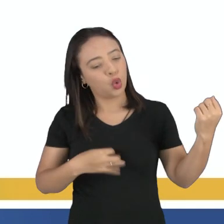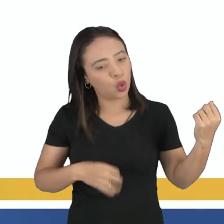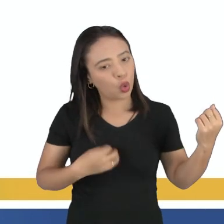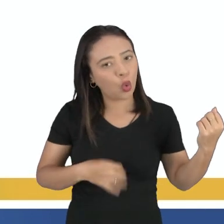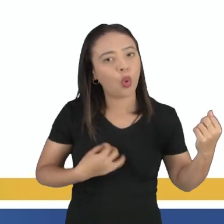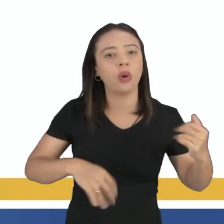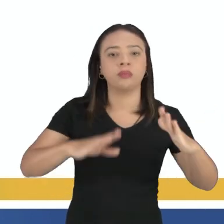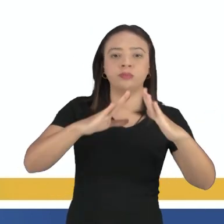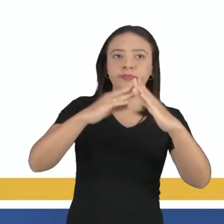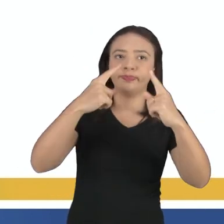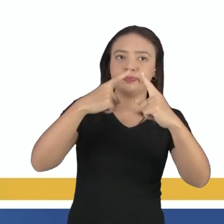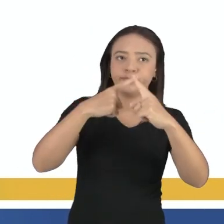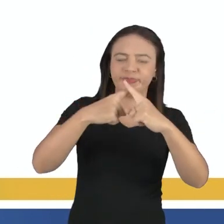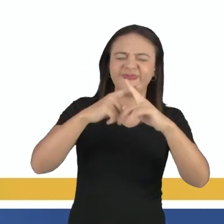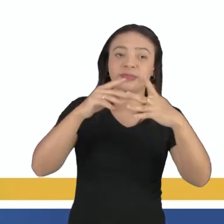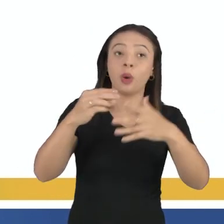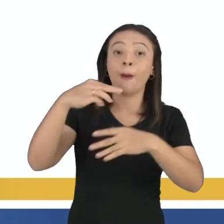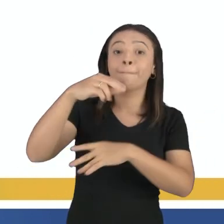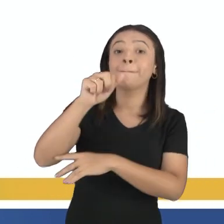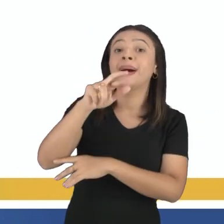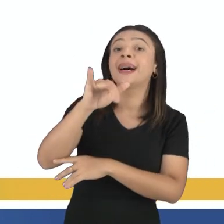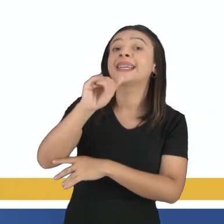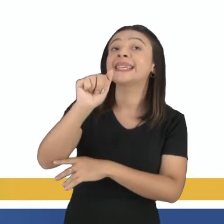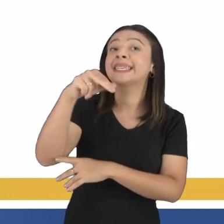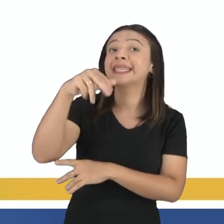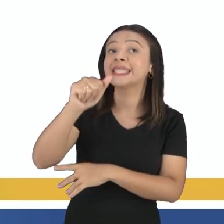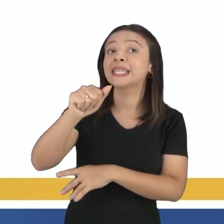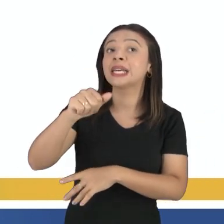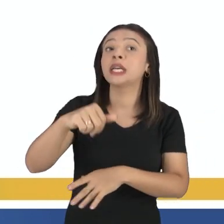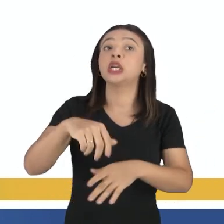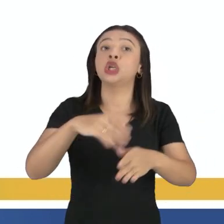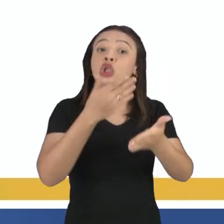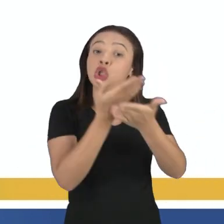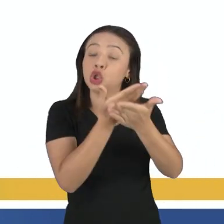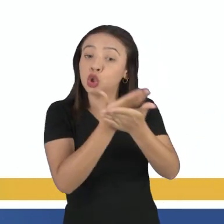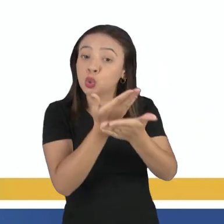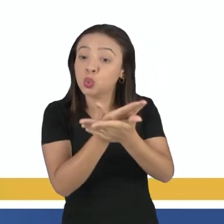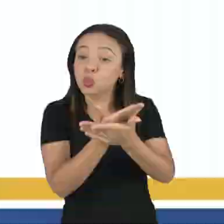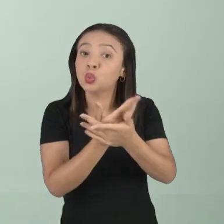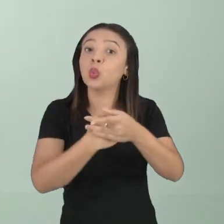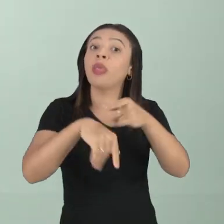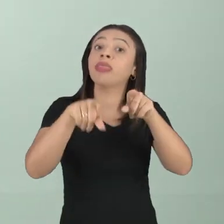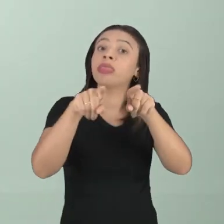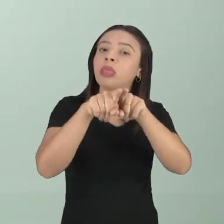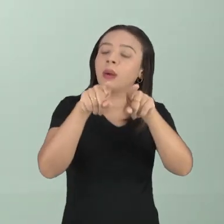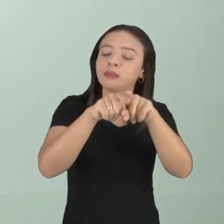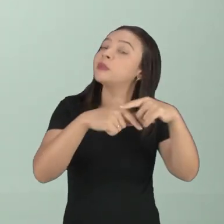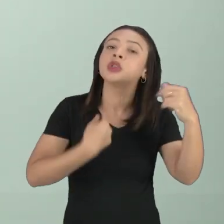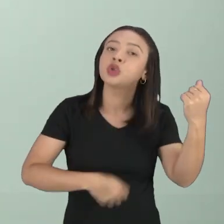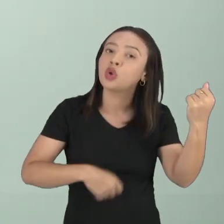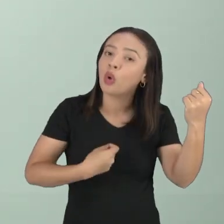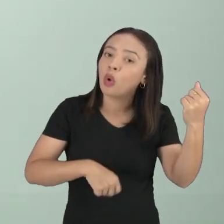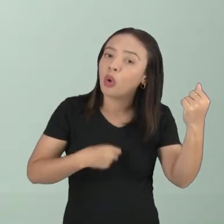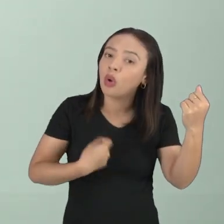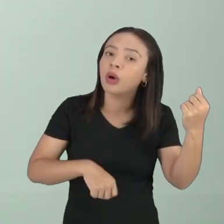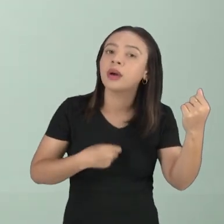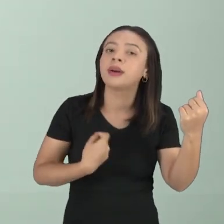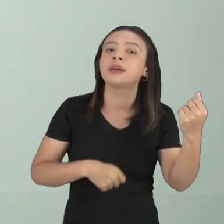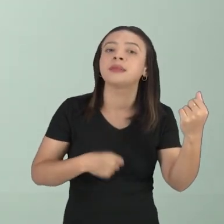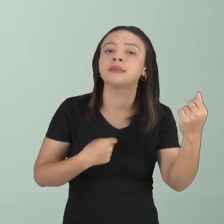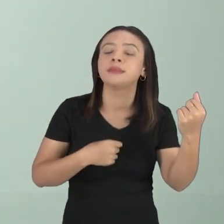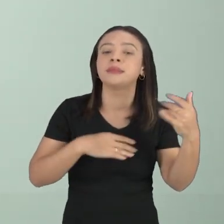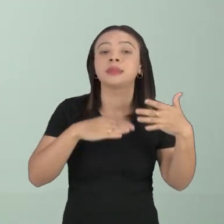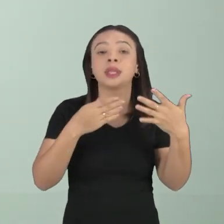Mariana estuda e toca no coral de sua igreja. Para não ficar repetitivo, né? Ele usou ali,